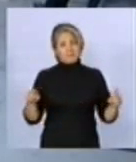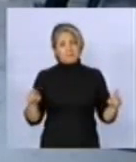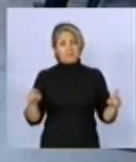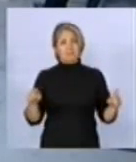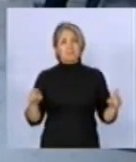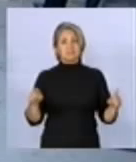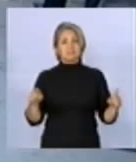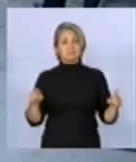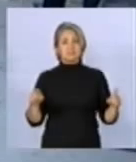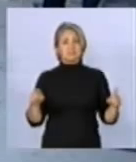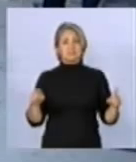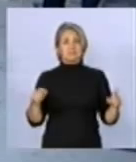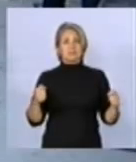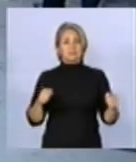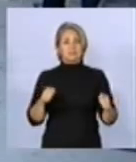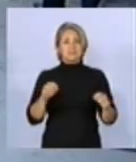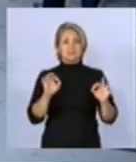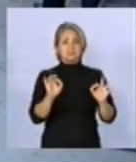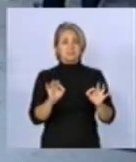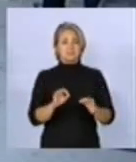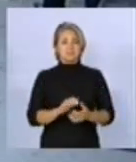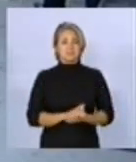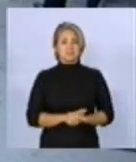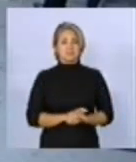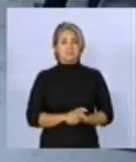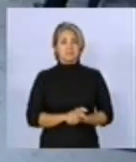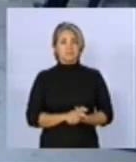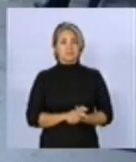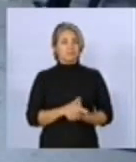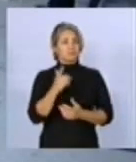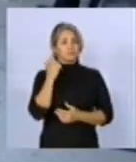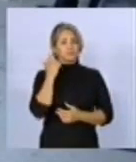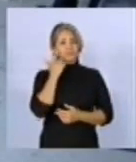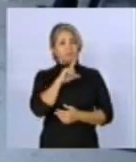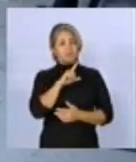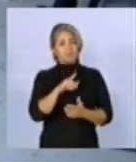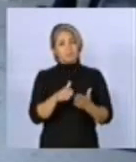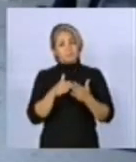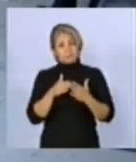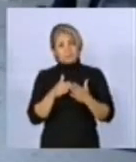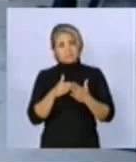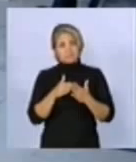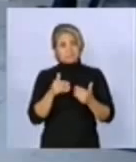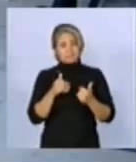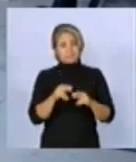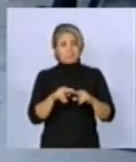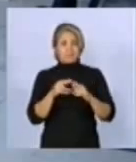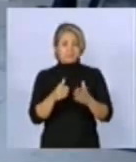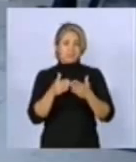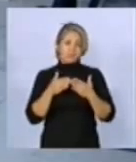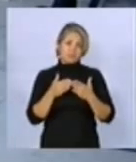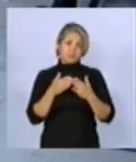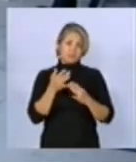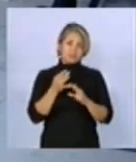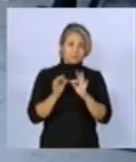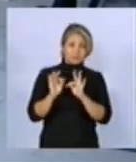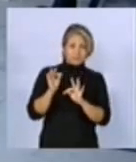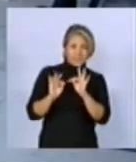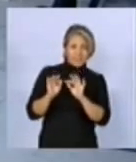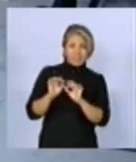acerte aqui né não não está não está sa não tá não tá por isso que eu peço até PR então eu peço a técnica